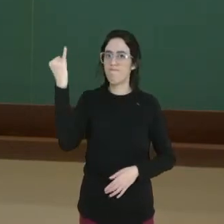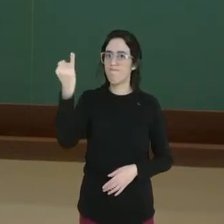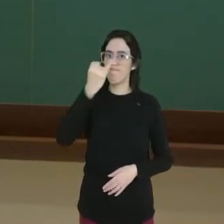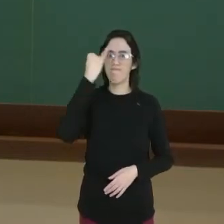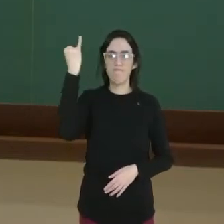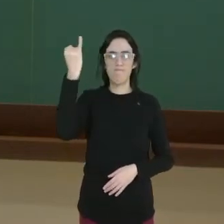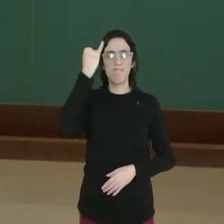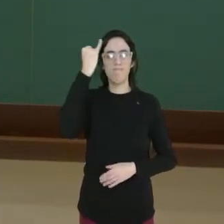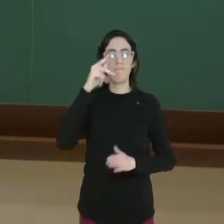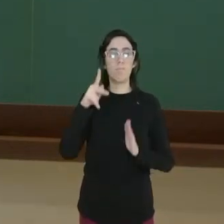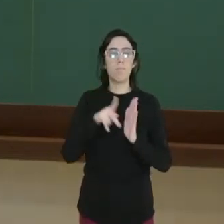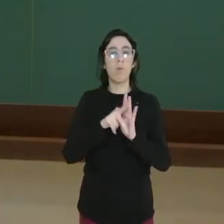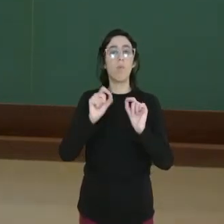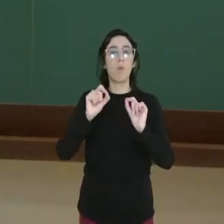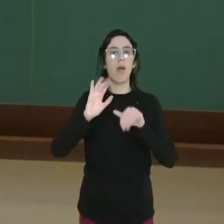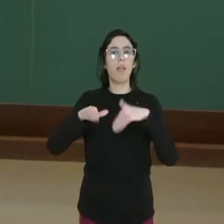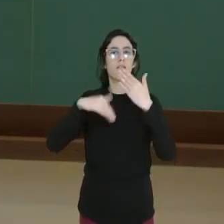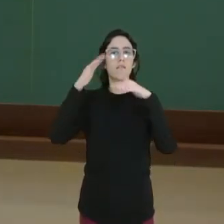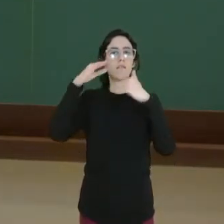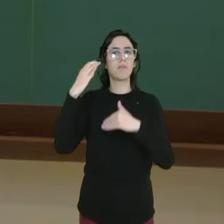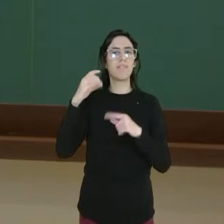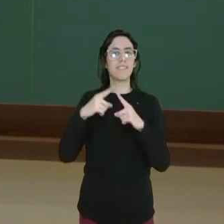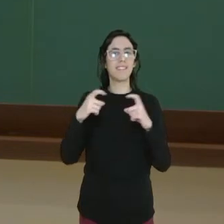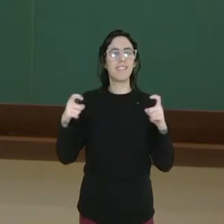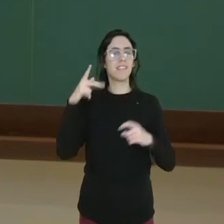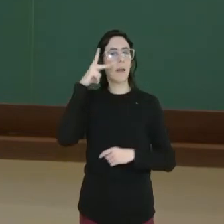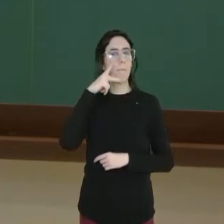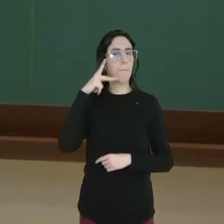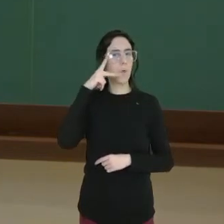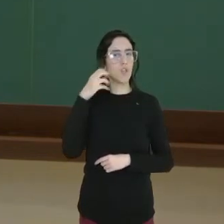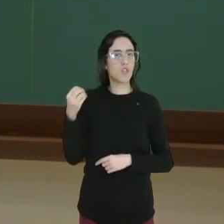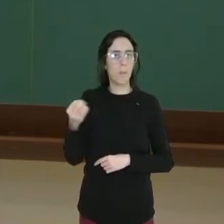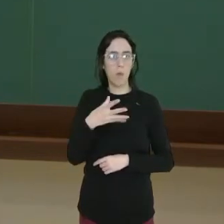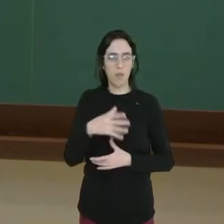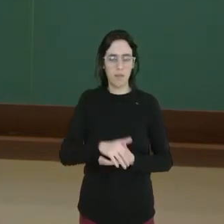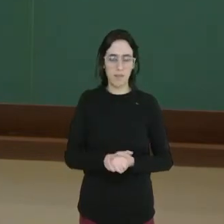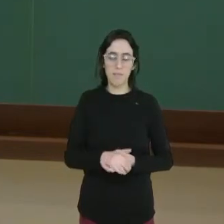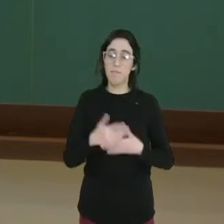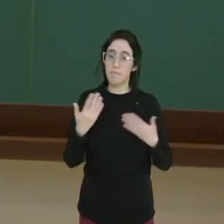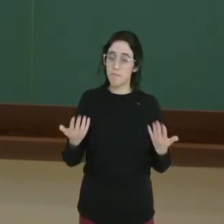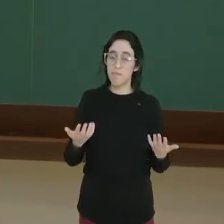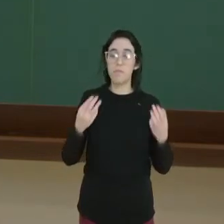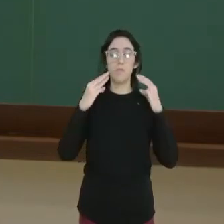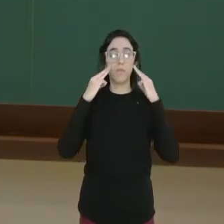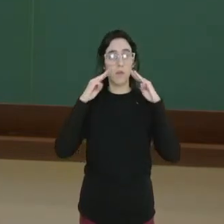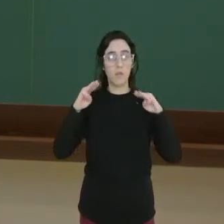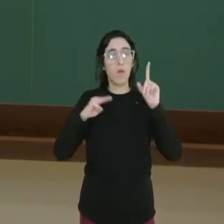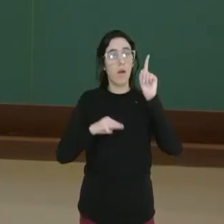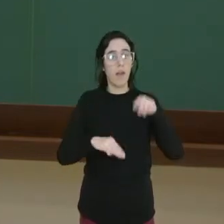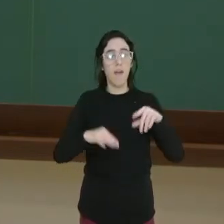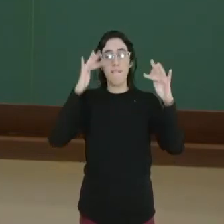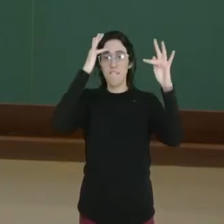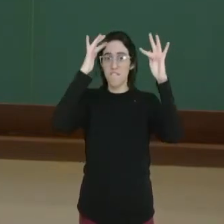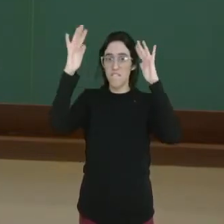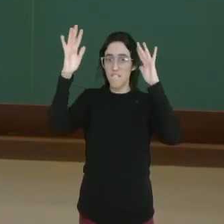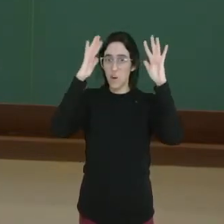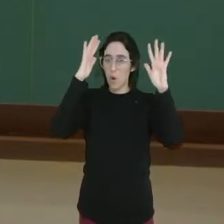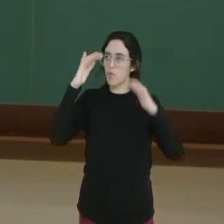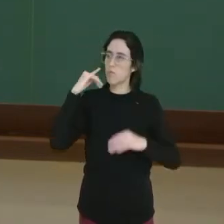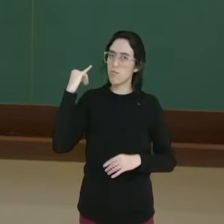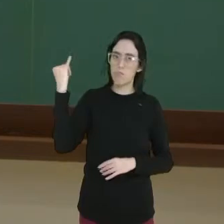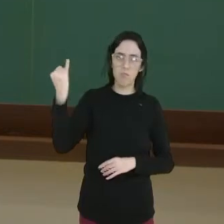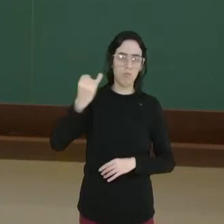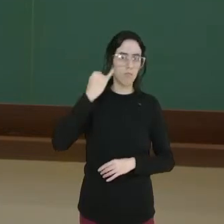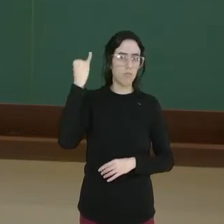o desenvolvimento da ciência política moderna. Então, Maquiavel foi um filósofo muito